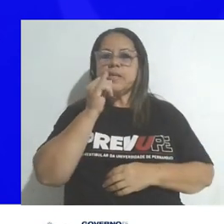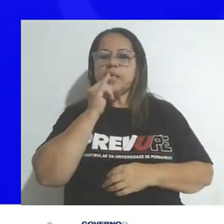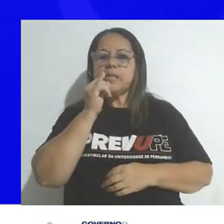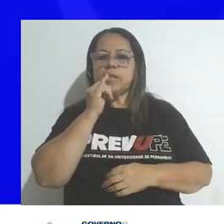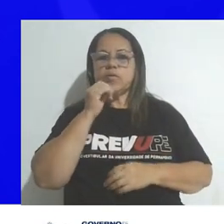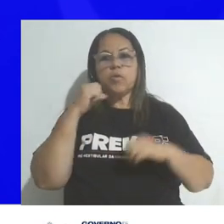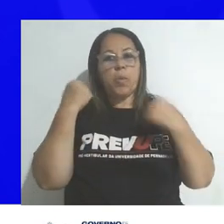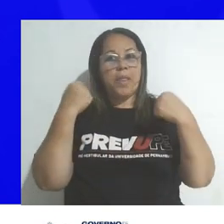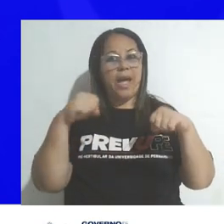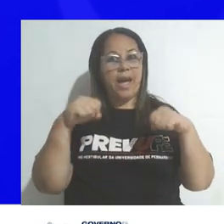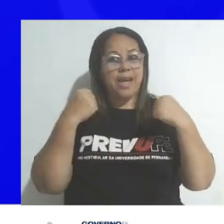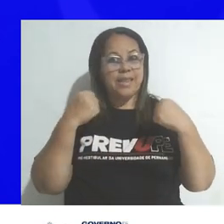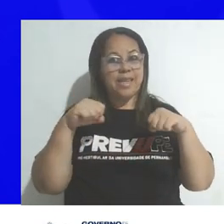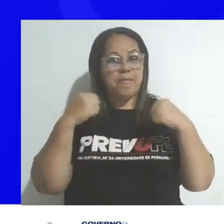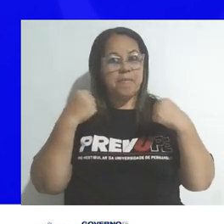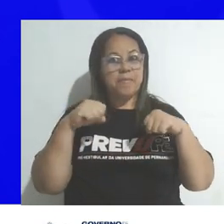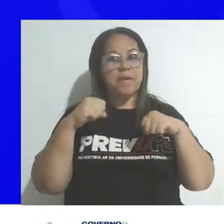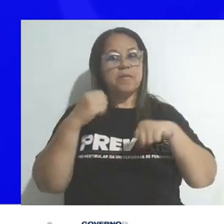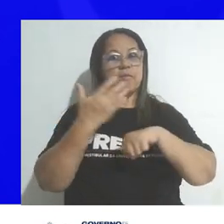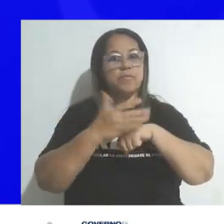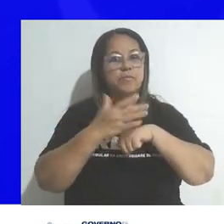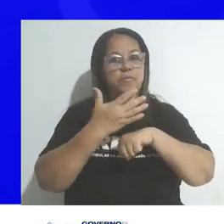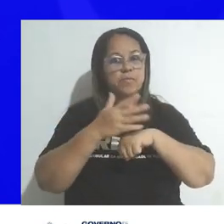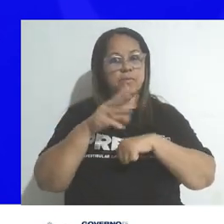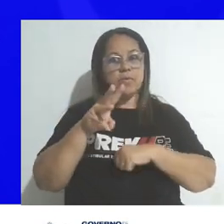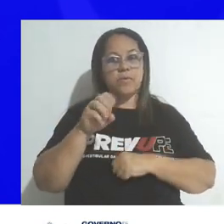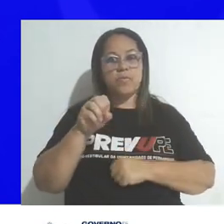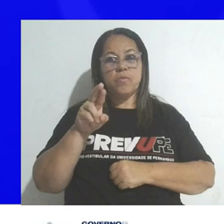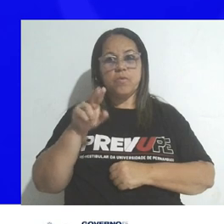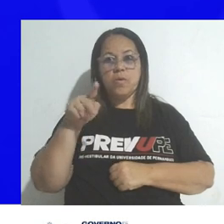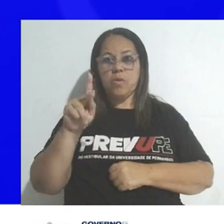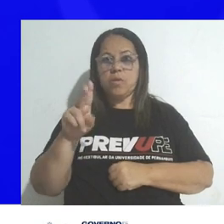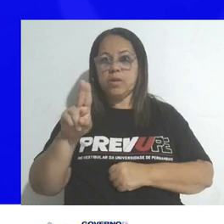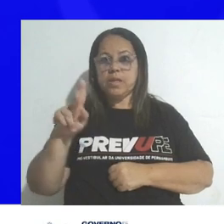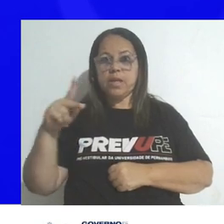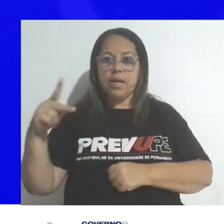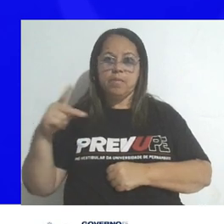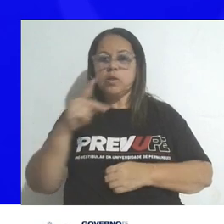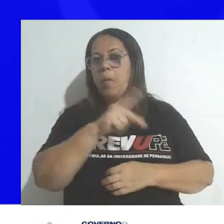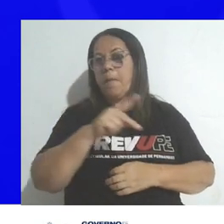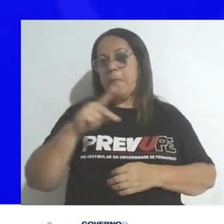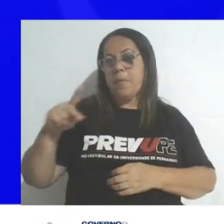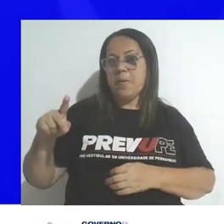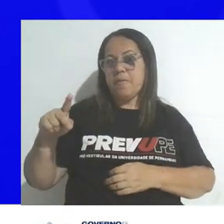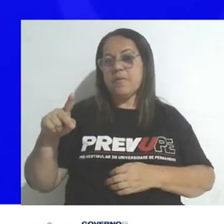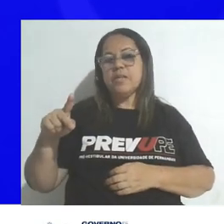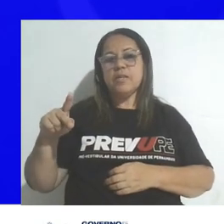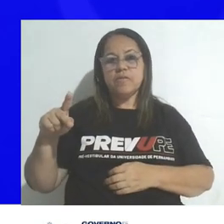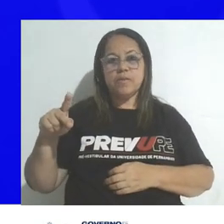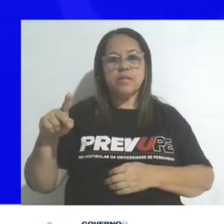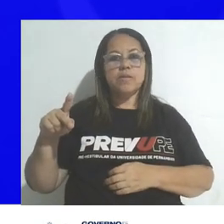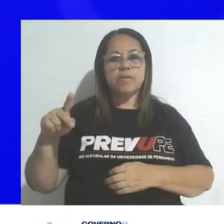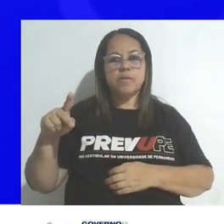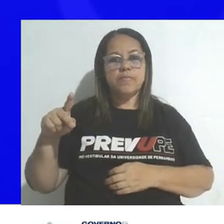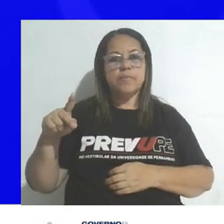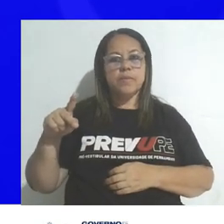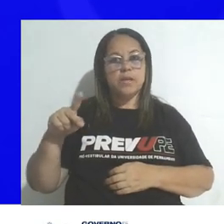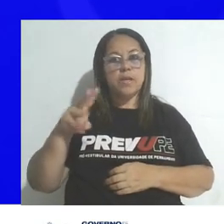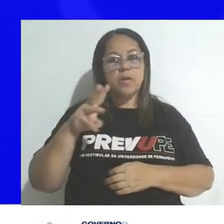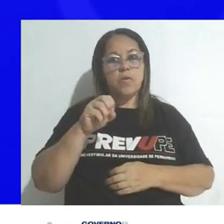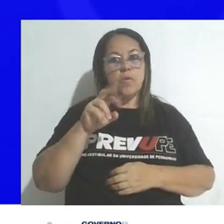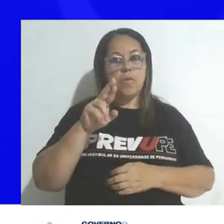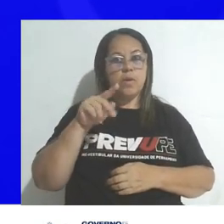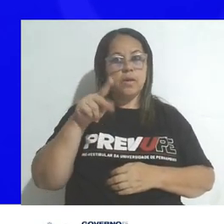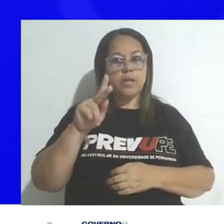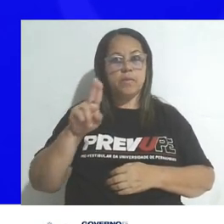estou na academia fazendo workout, o meu teacher, o meu professor, ele workout todo